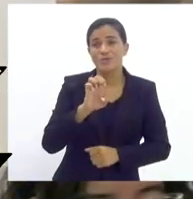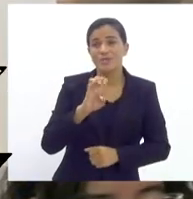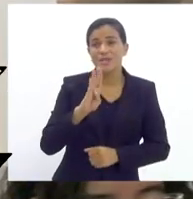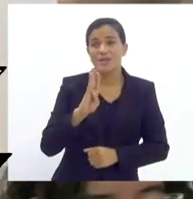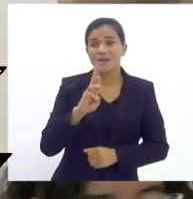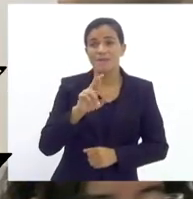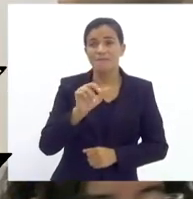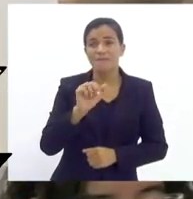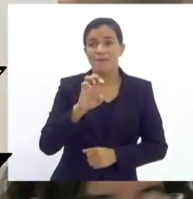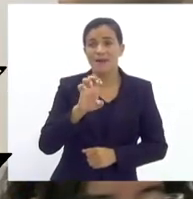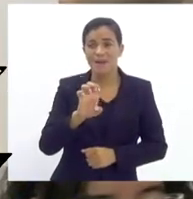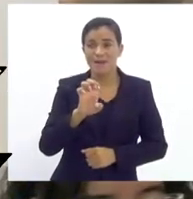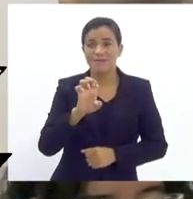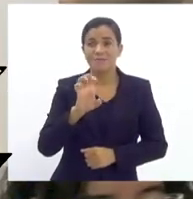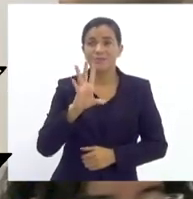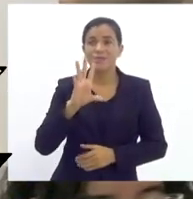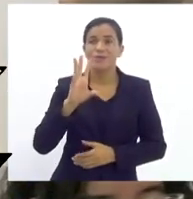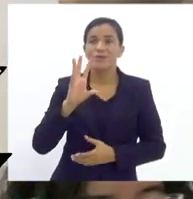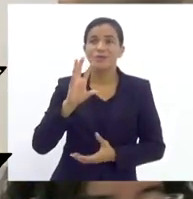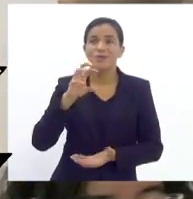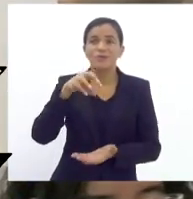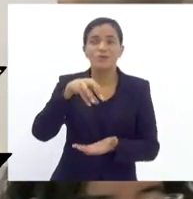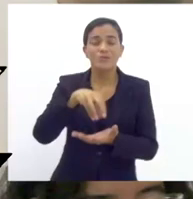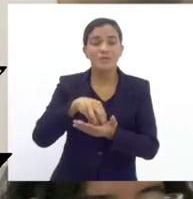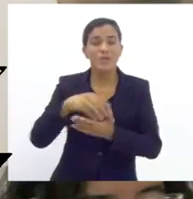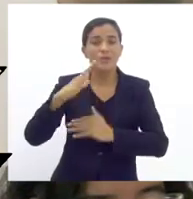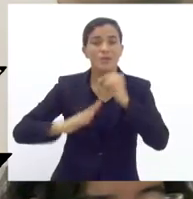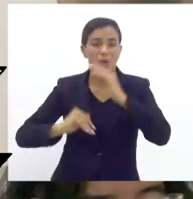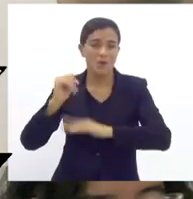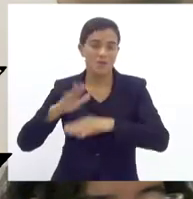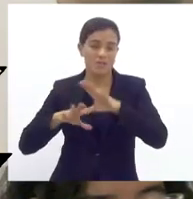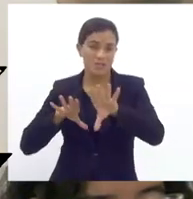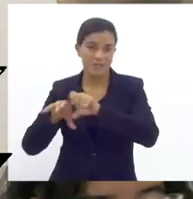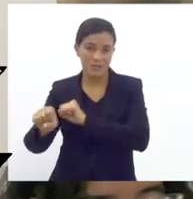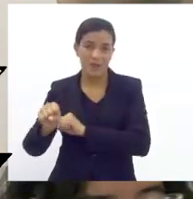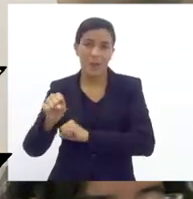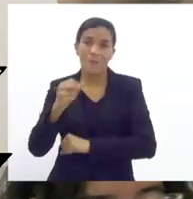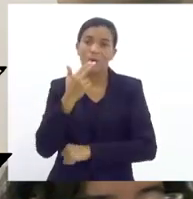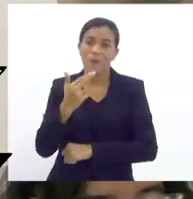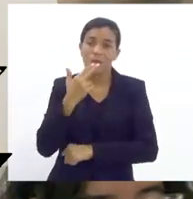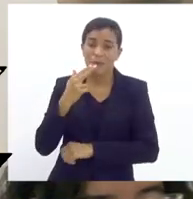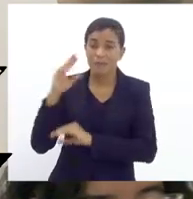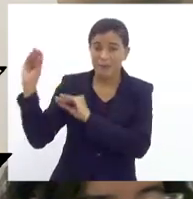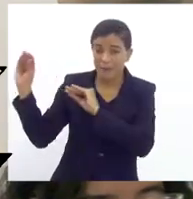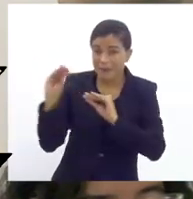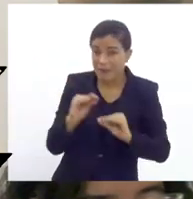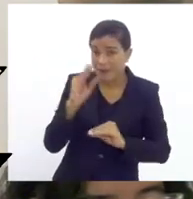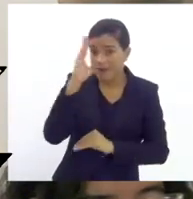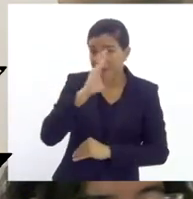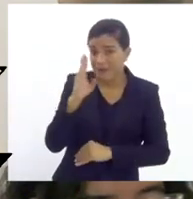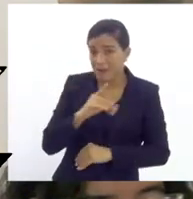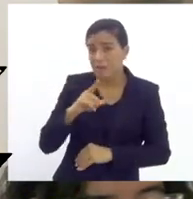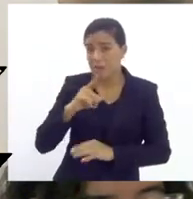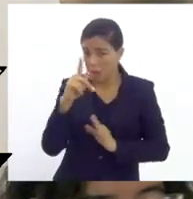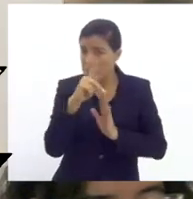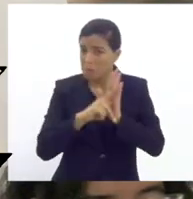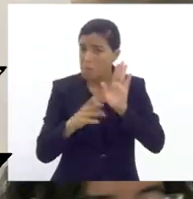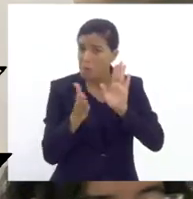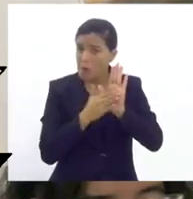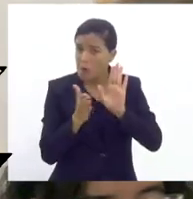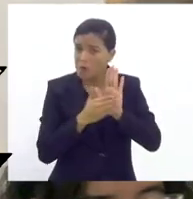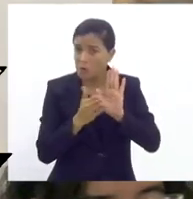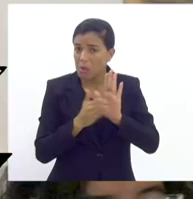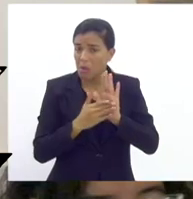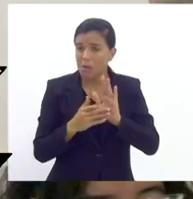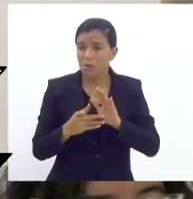centro de incubação por Imigrante a maioria doce Imigrante tem projeto de empreendedorismo